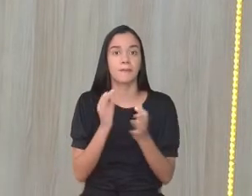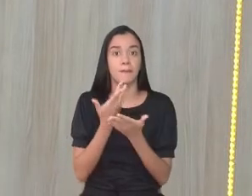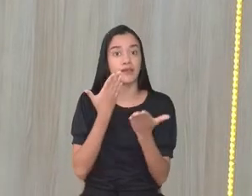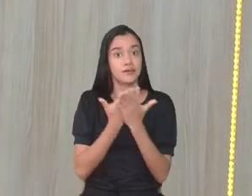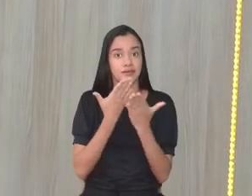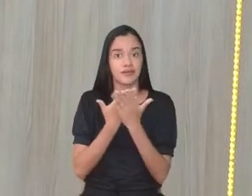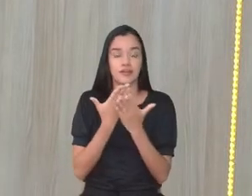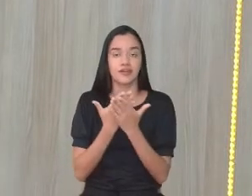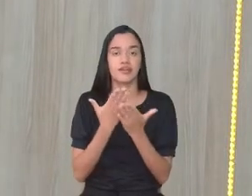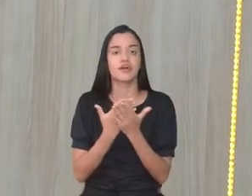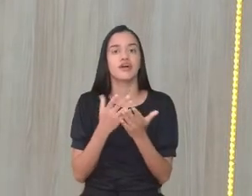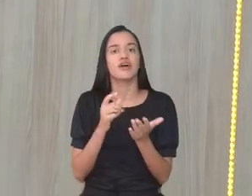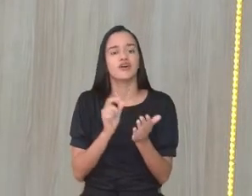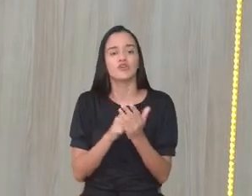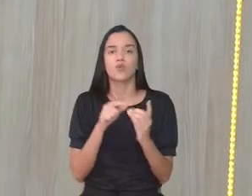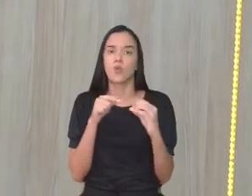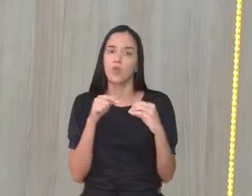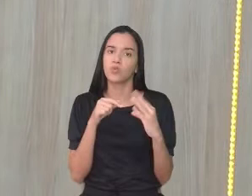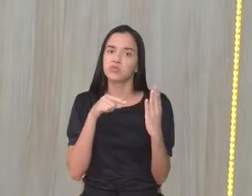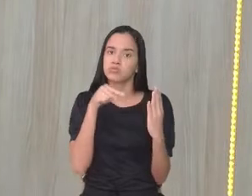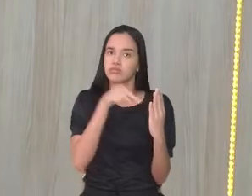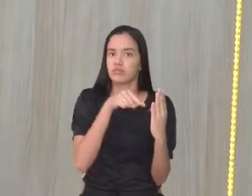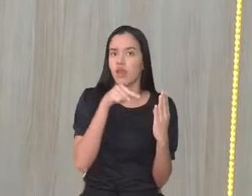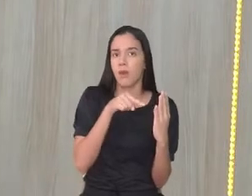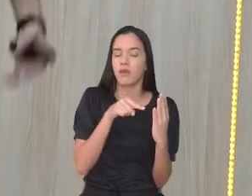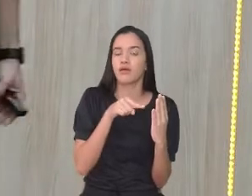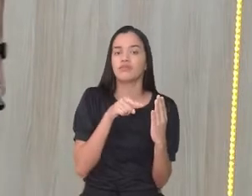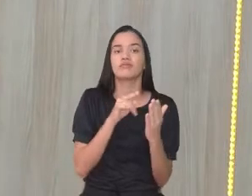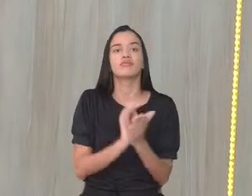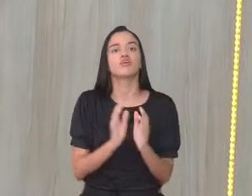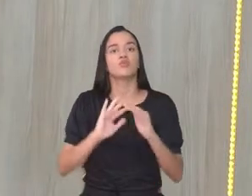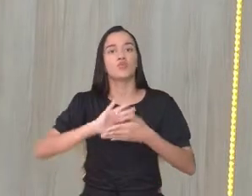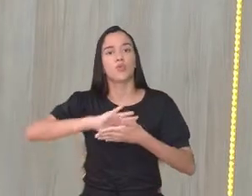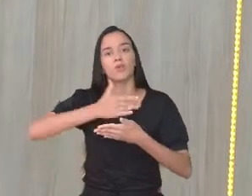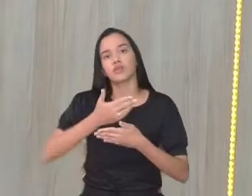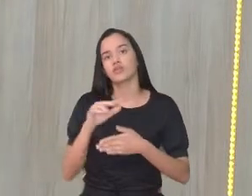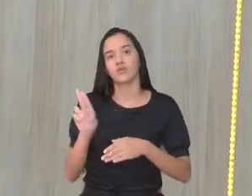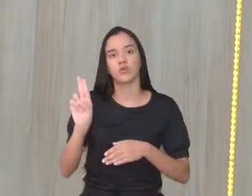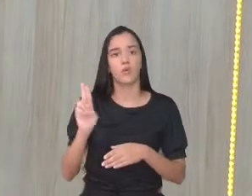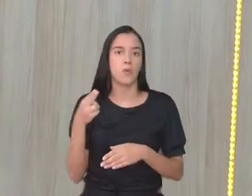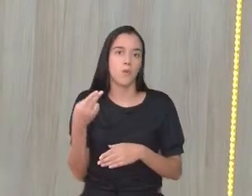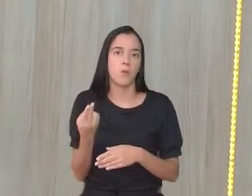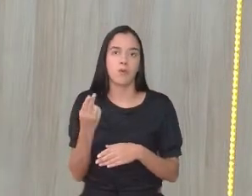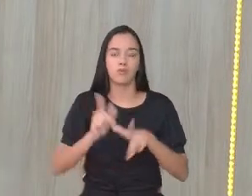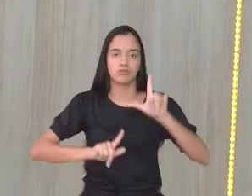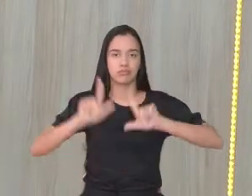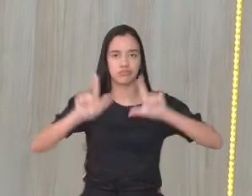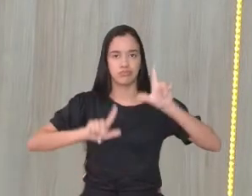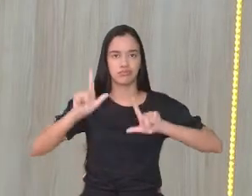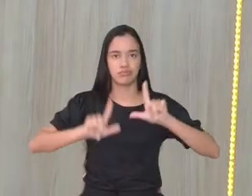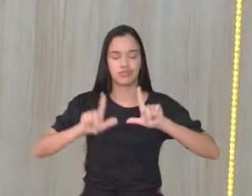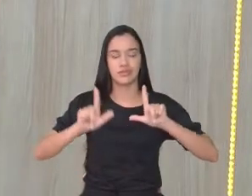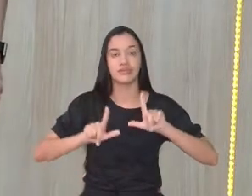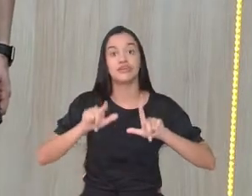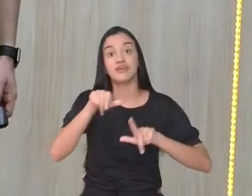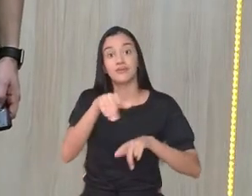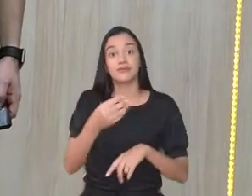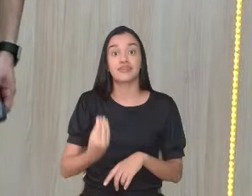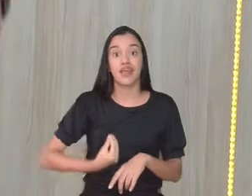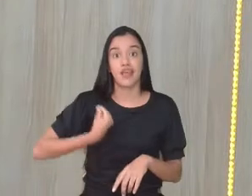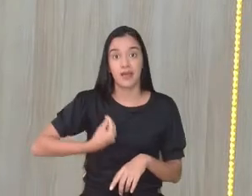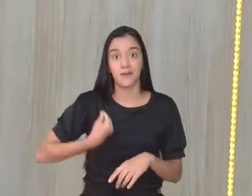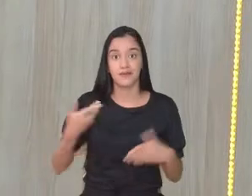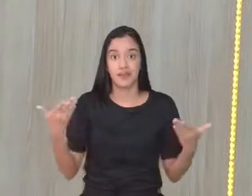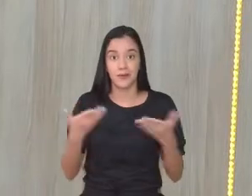aula através do celular, do computador ou da televisão, tá bom? Se você está assistindo a gente aí ao vivo